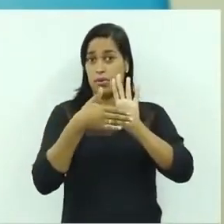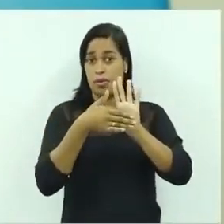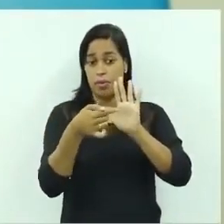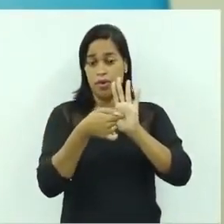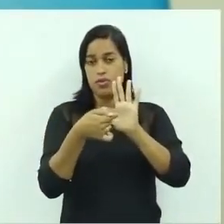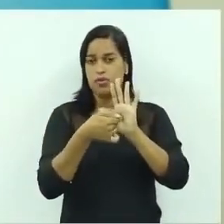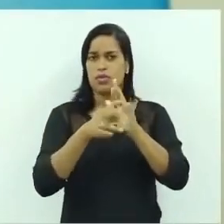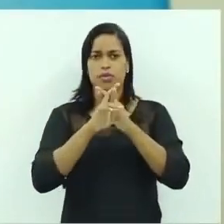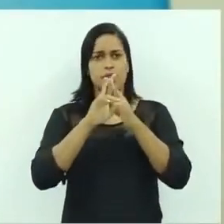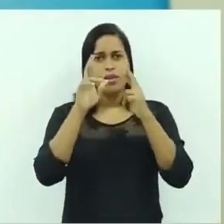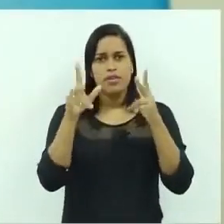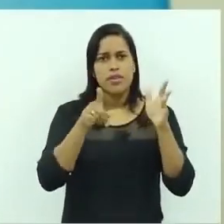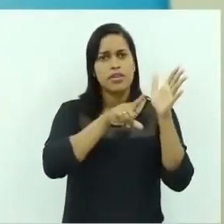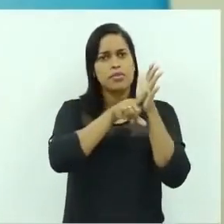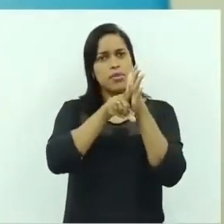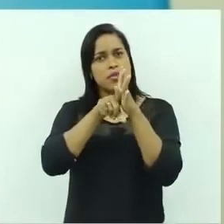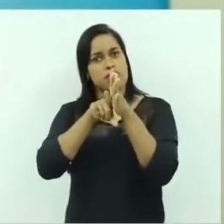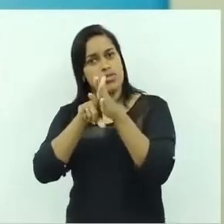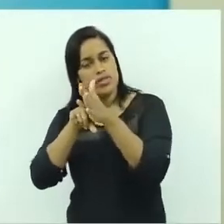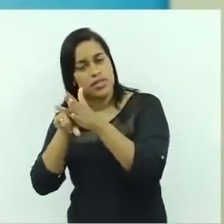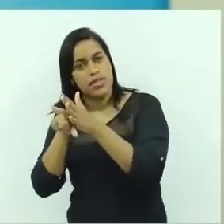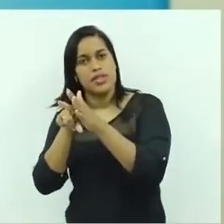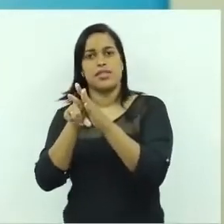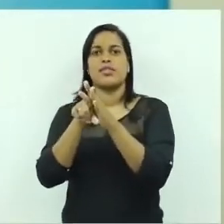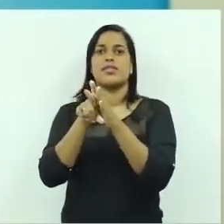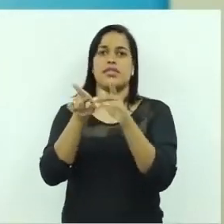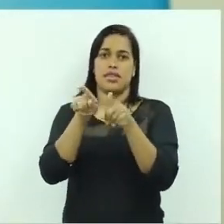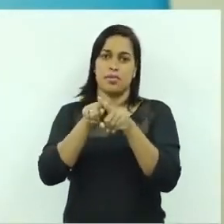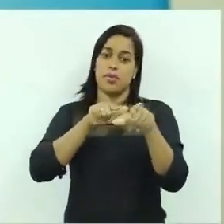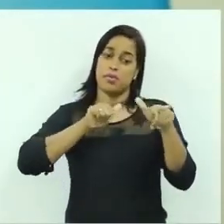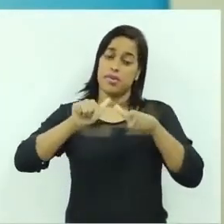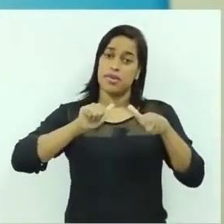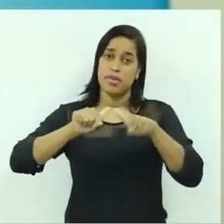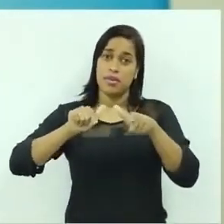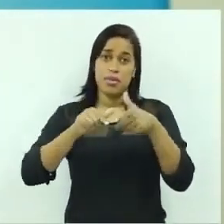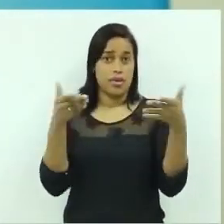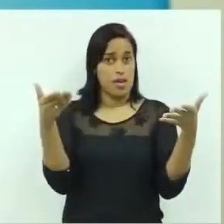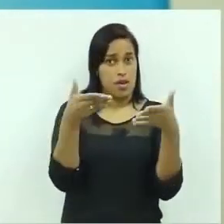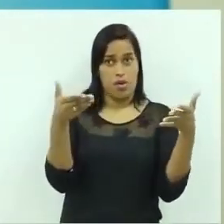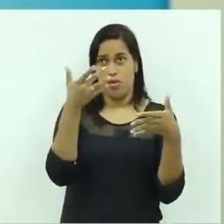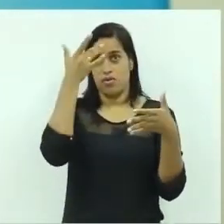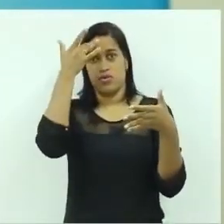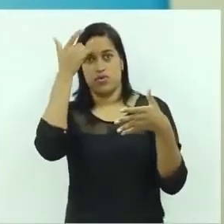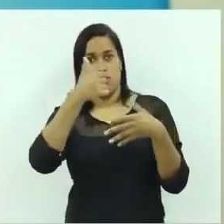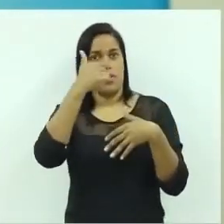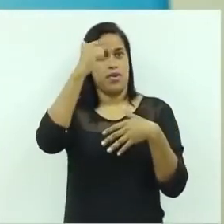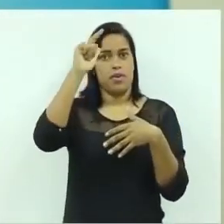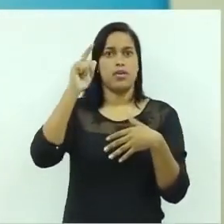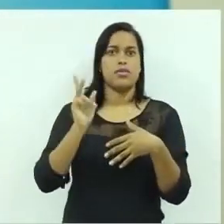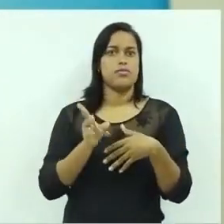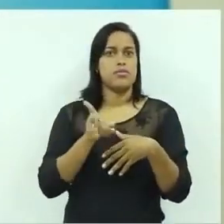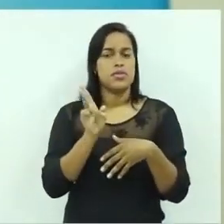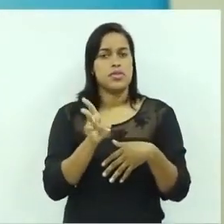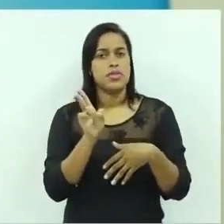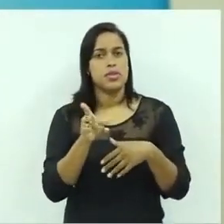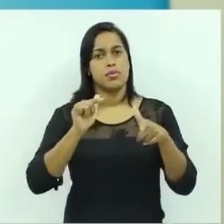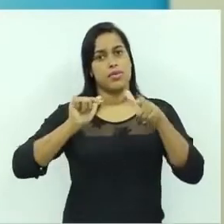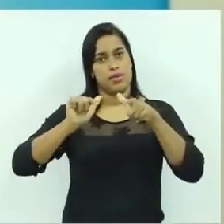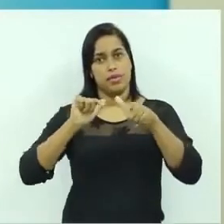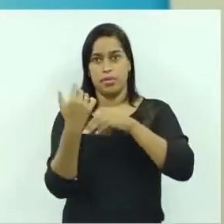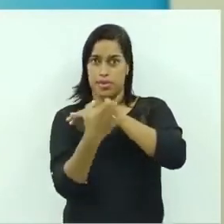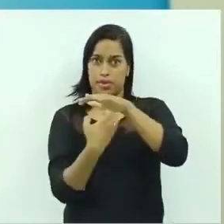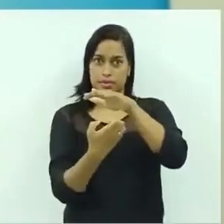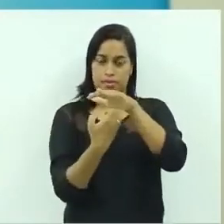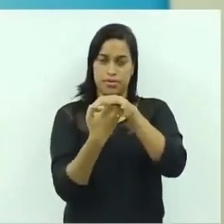maneira diferente, pesquise de uma maneira diferente, chegue para trabalhar ou hoje ou amanhã ou na próxima vez que você for trabalhar lá na empresa que